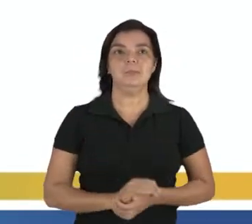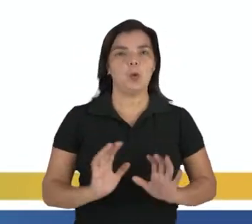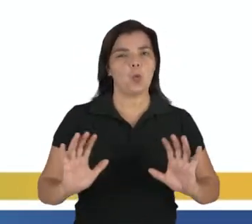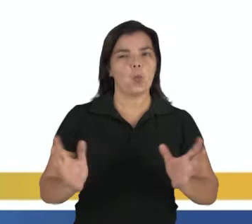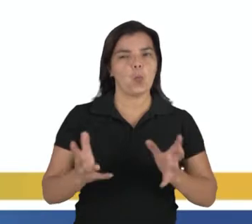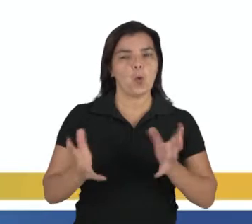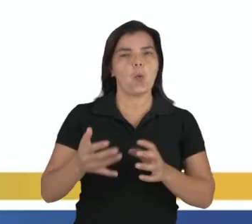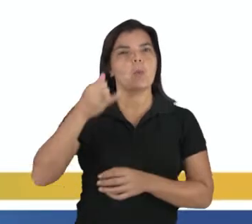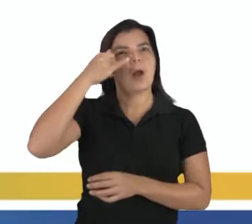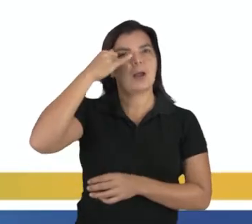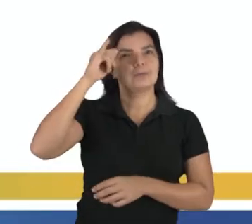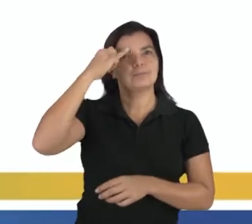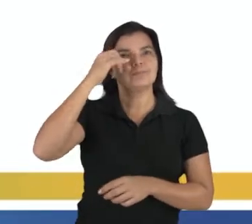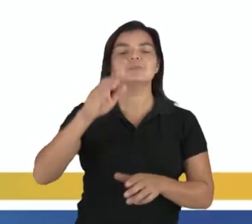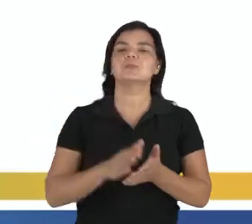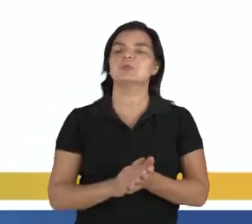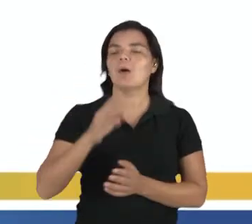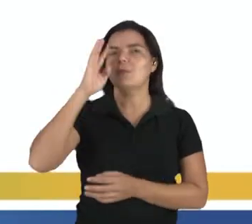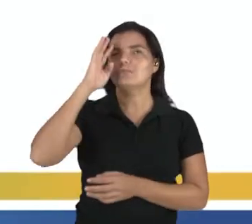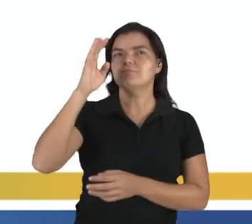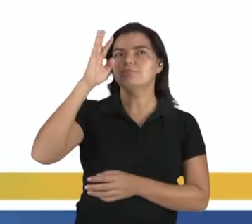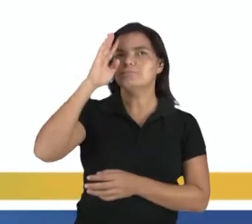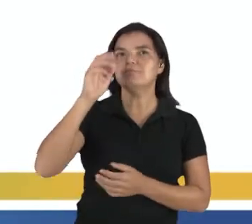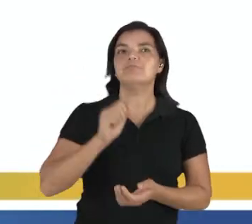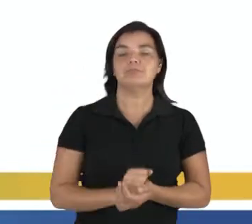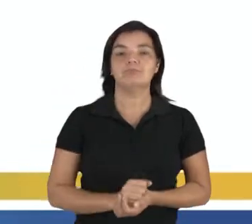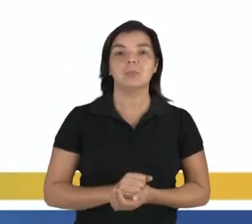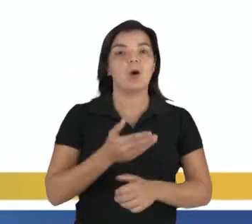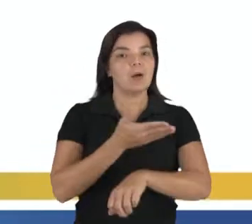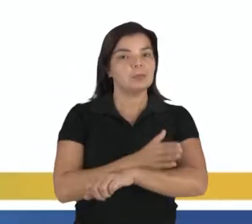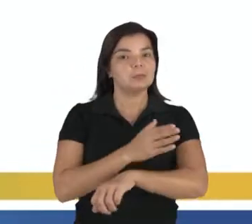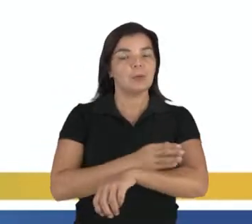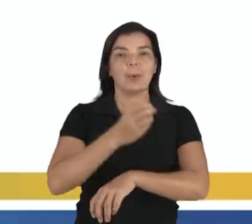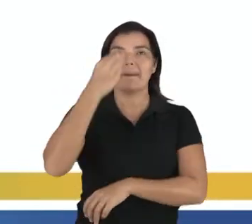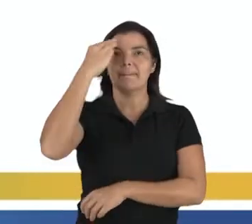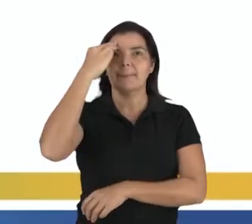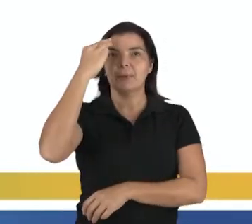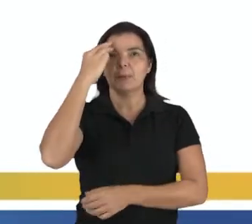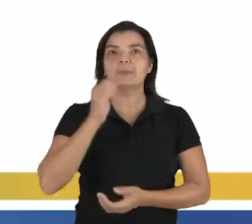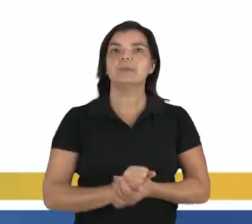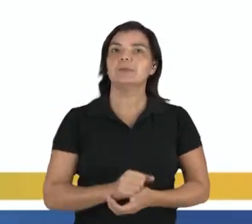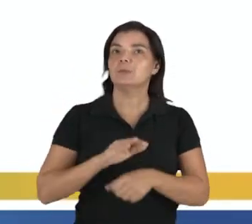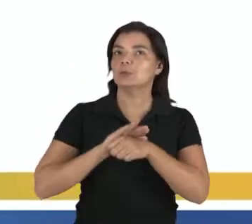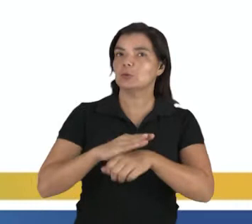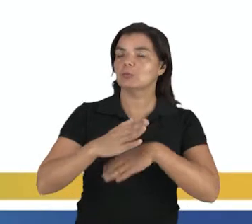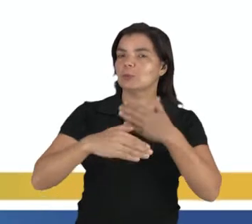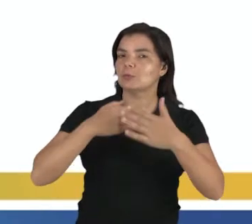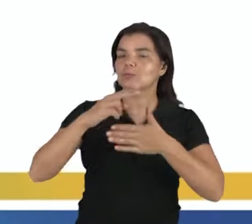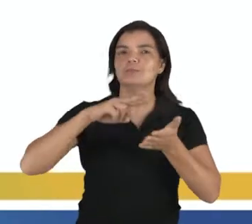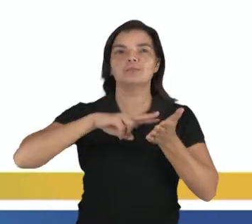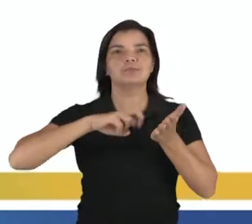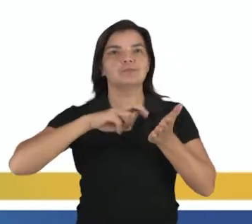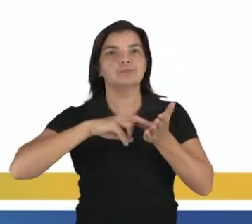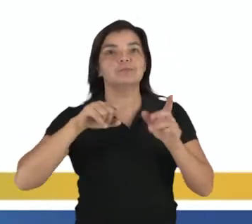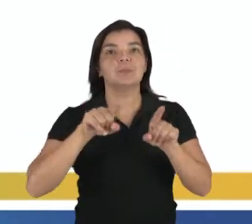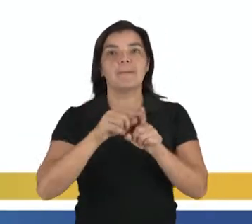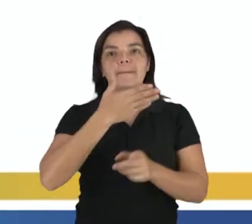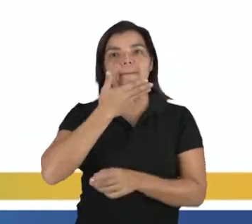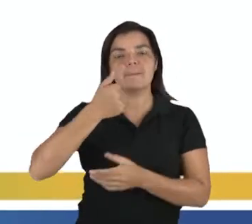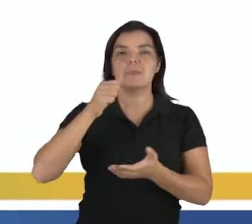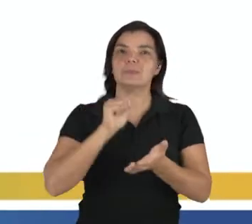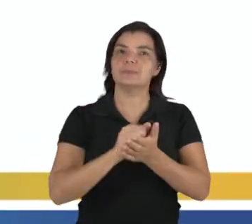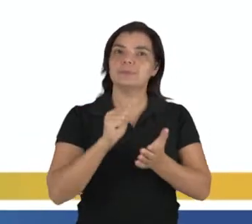estimula a criatividade, trabalha a imaginação, exercita a memória, contribui com o crescimento do